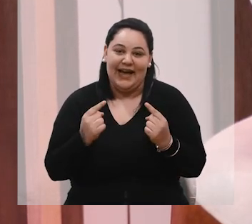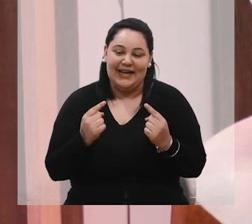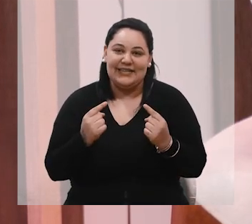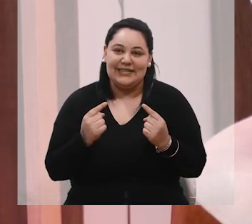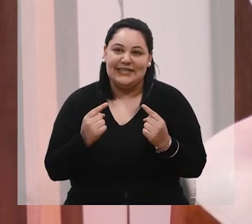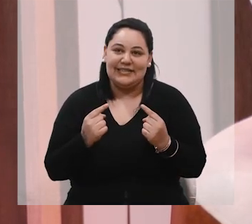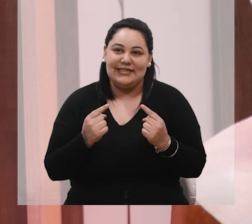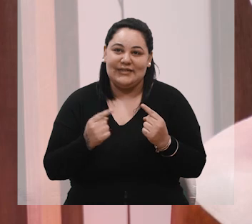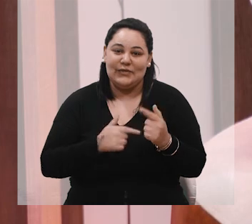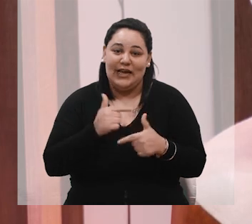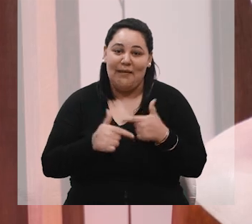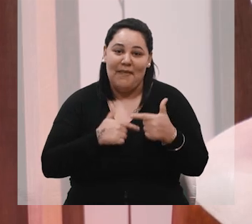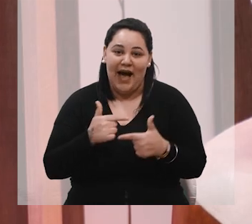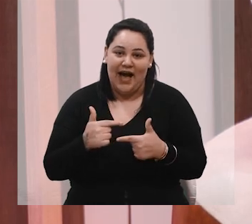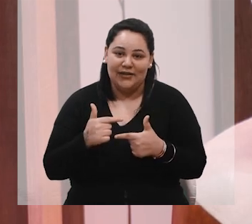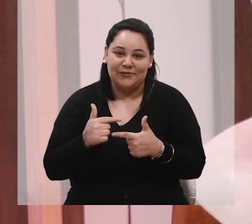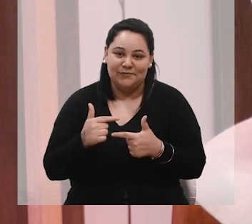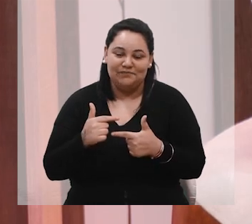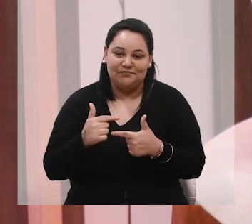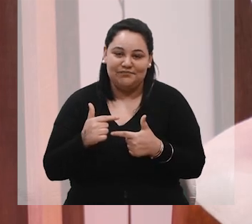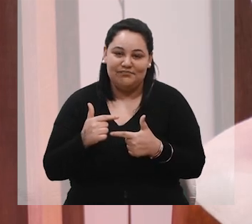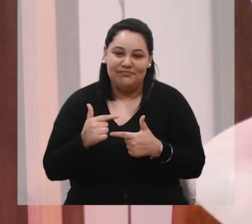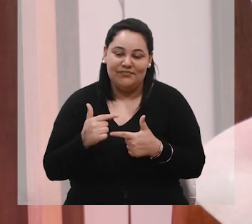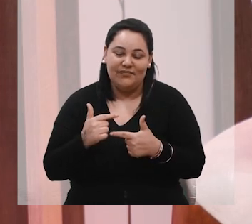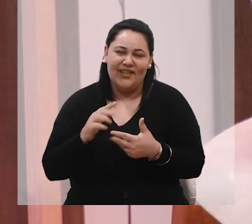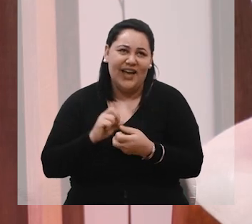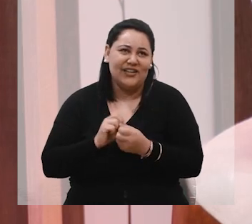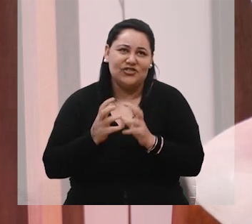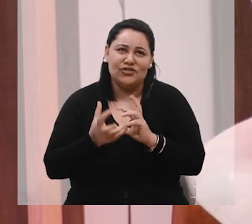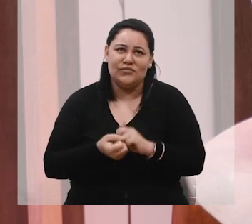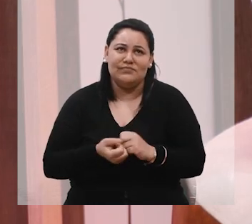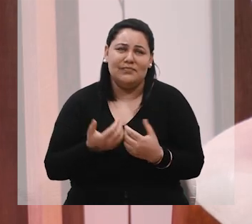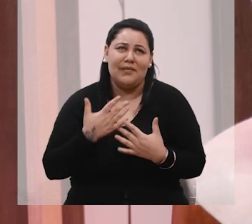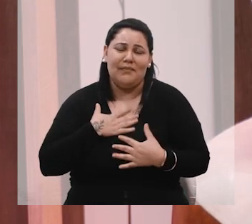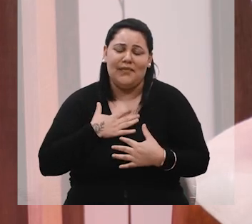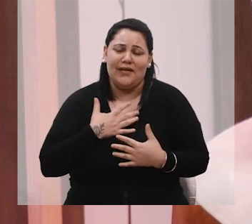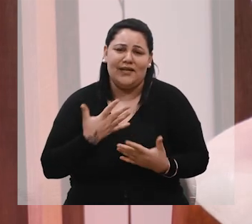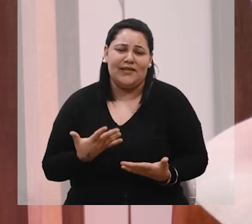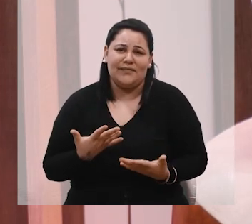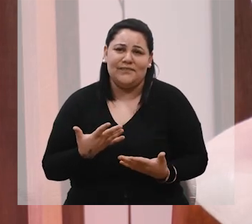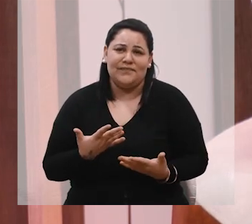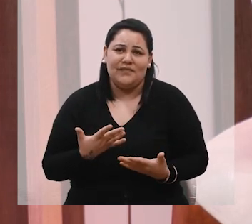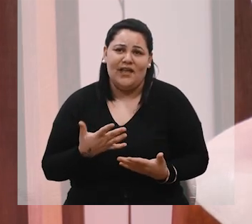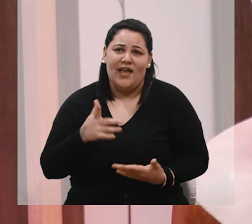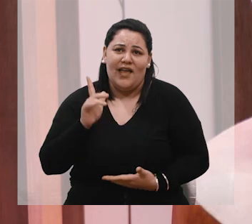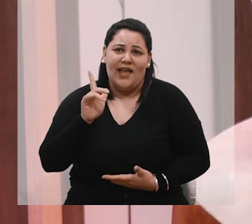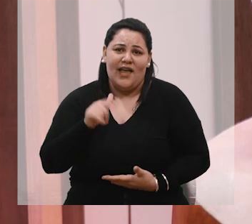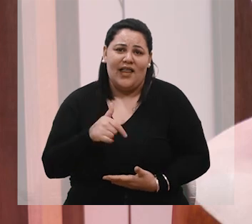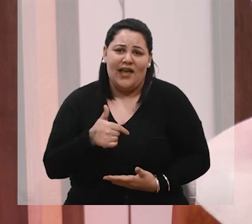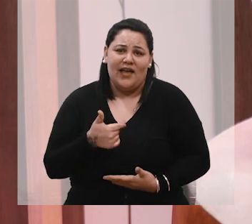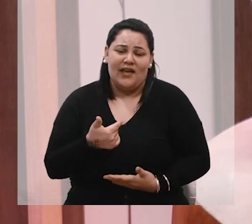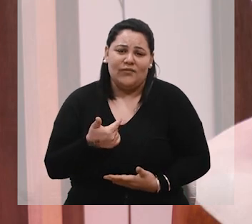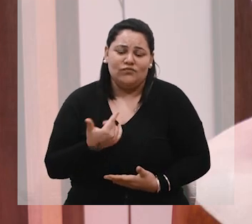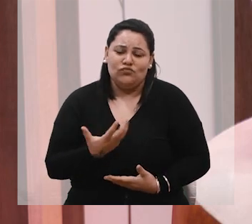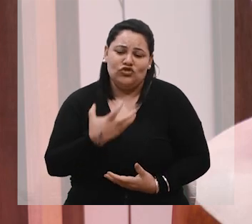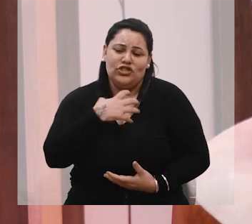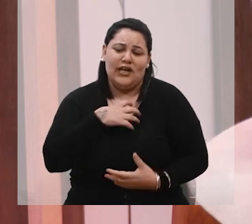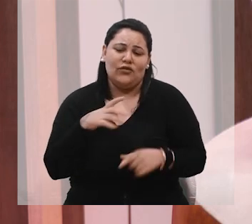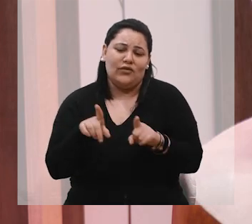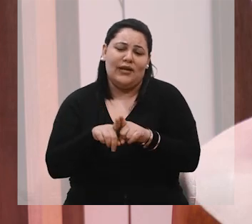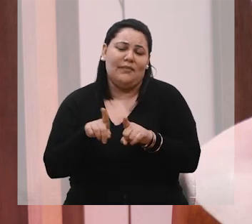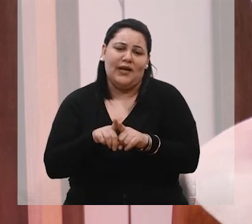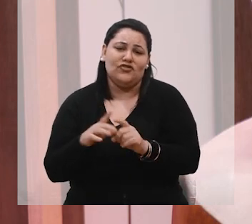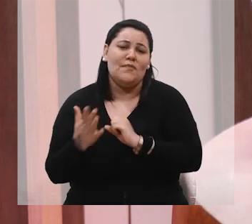dentro de uma certa perspectiva, ela entra como uma possibilidade curativa, né?